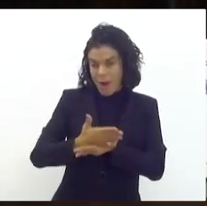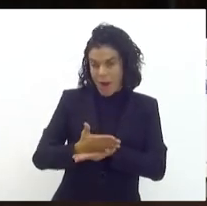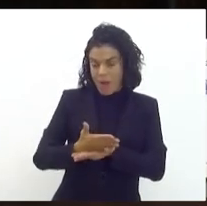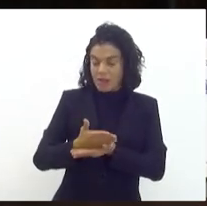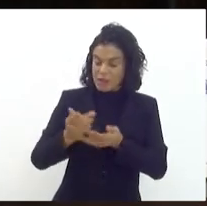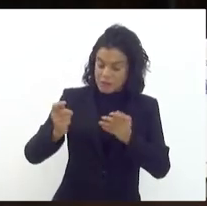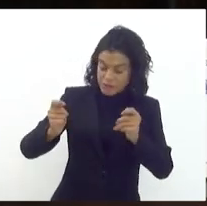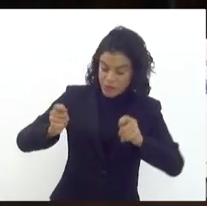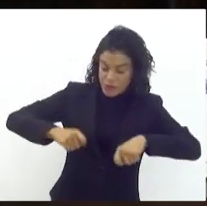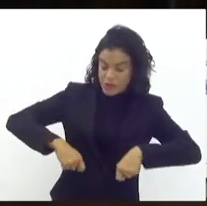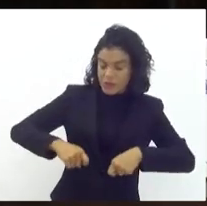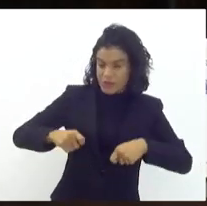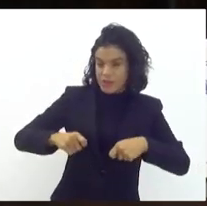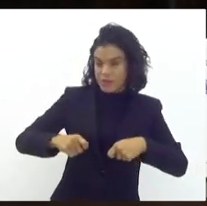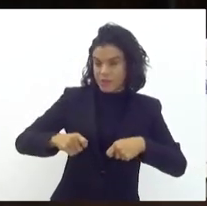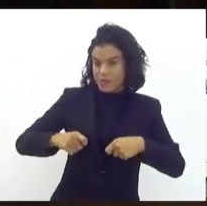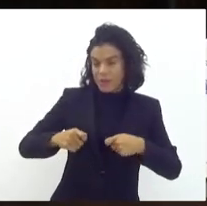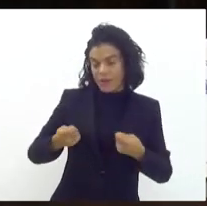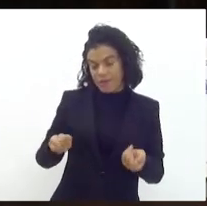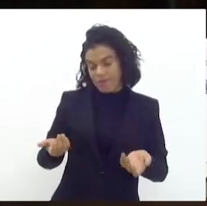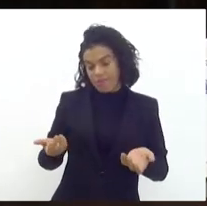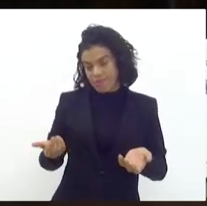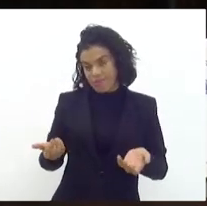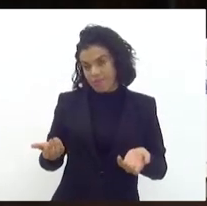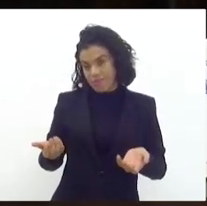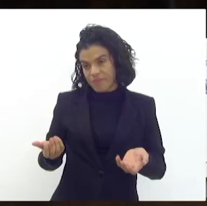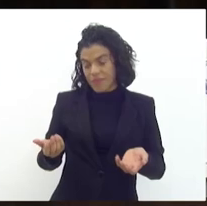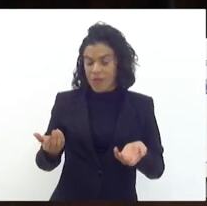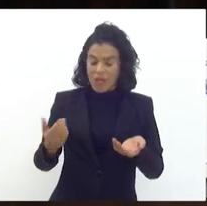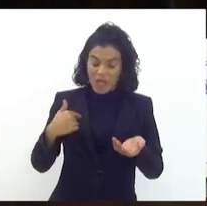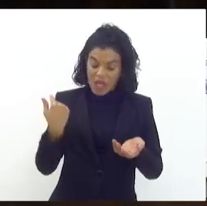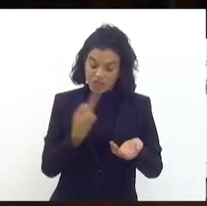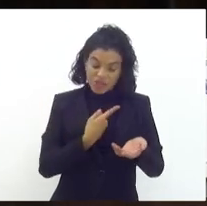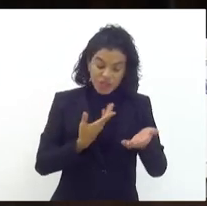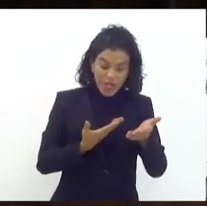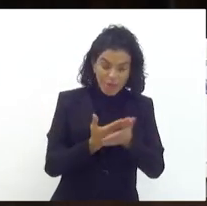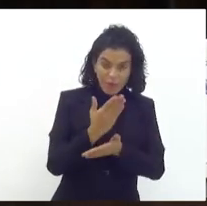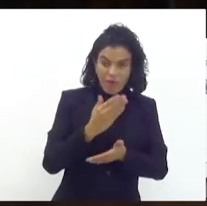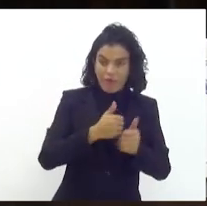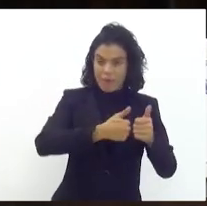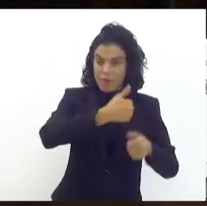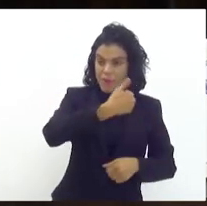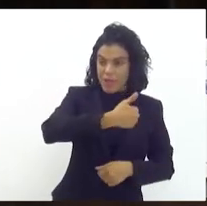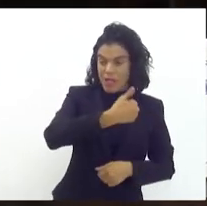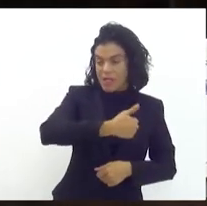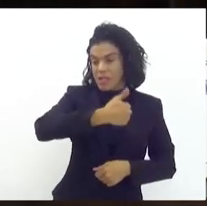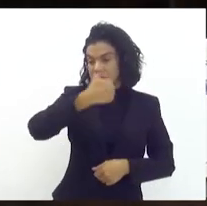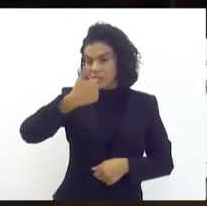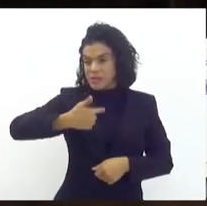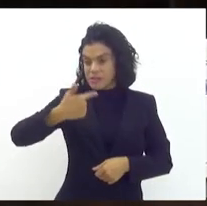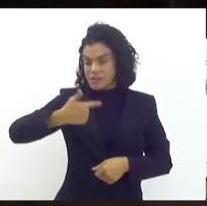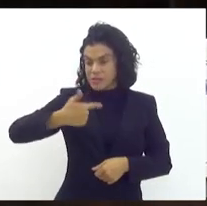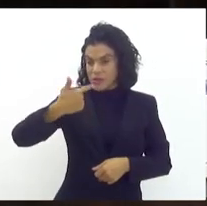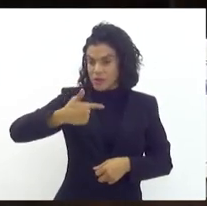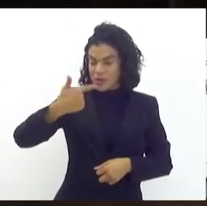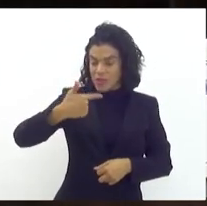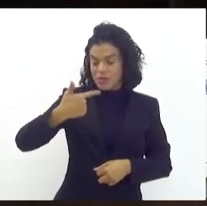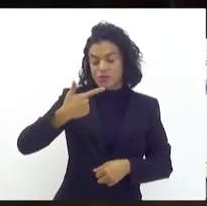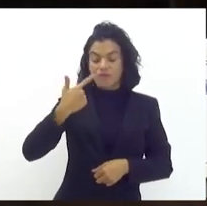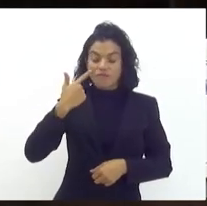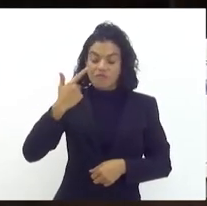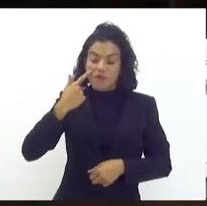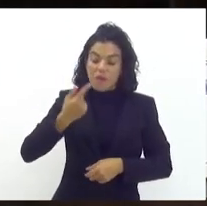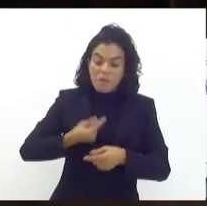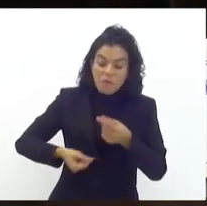de possibilitar que com que a gente aprove uma primeira etapa e no segundo momento nós vamos para renda